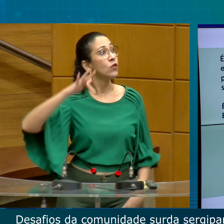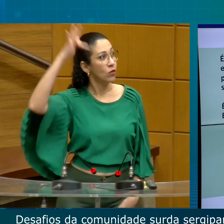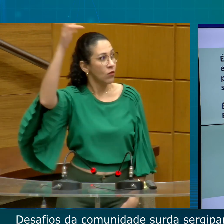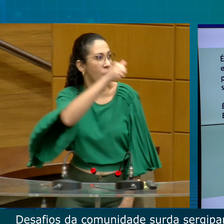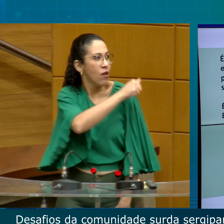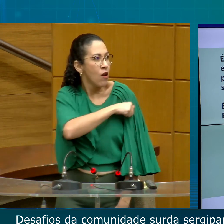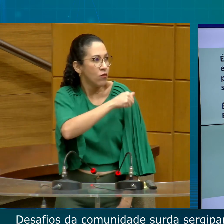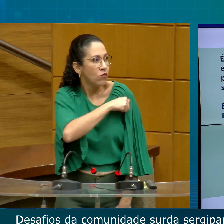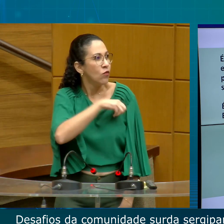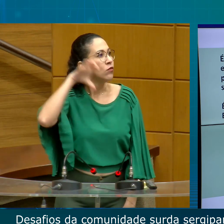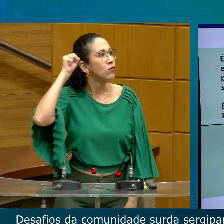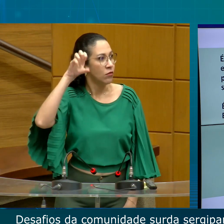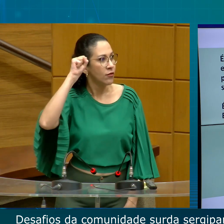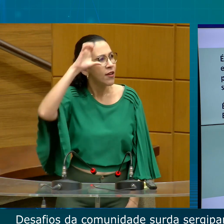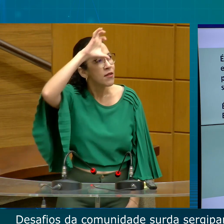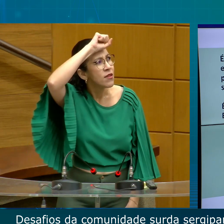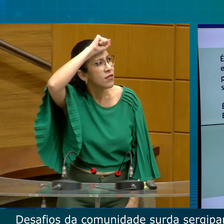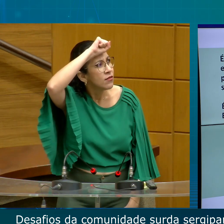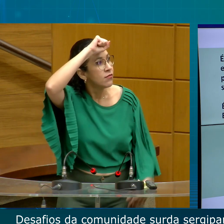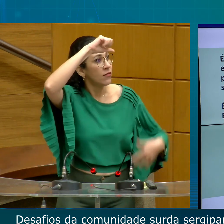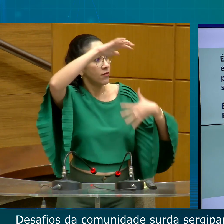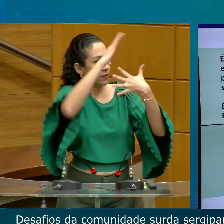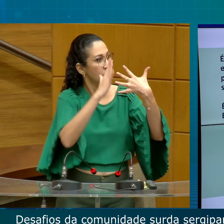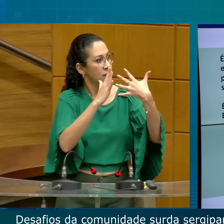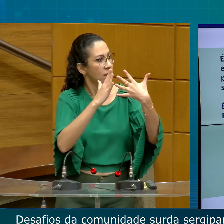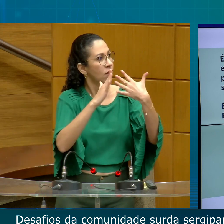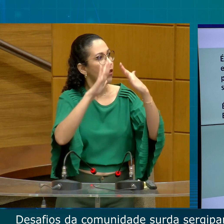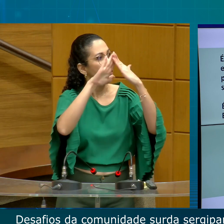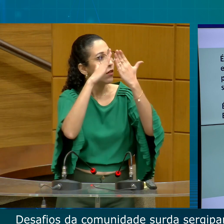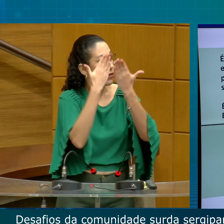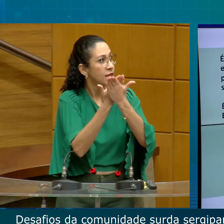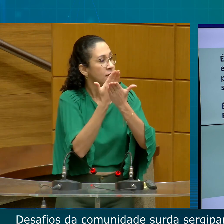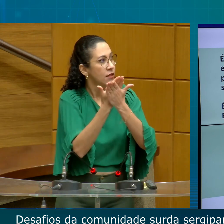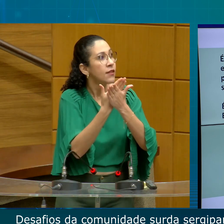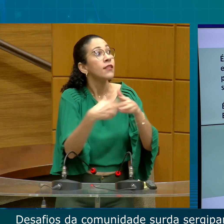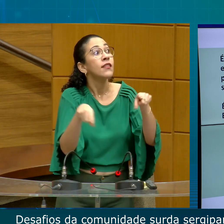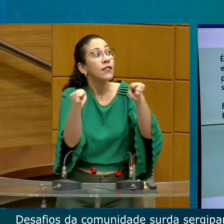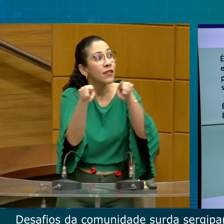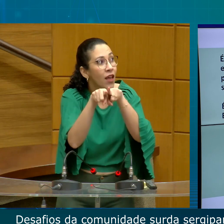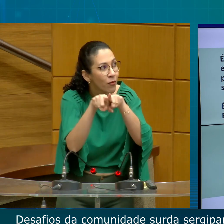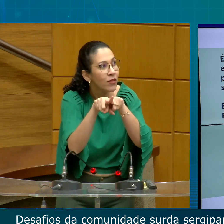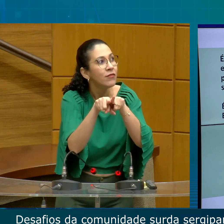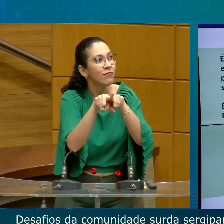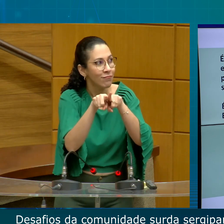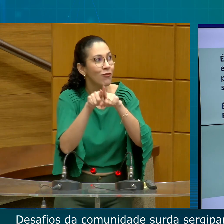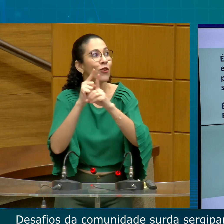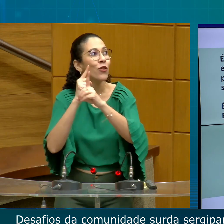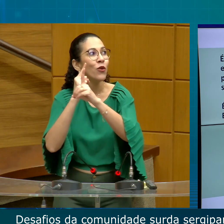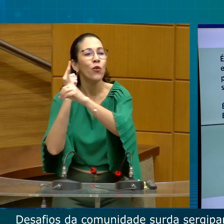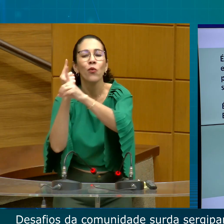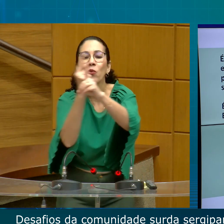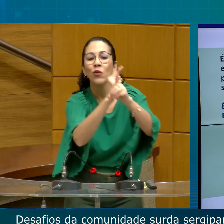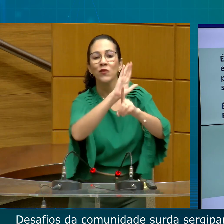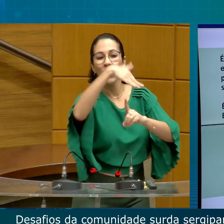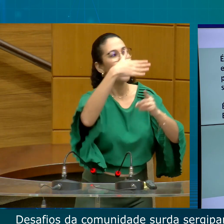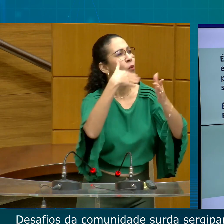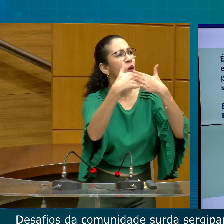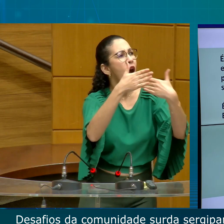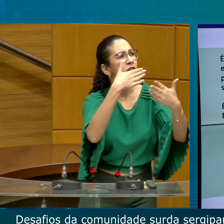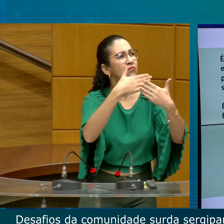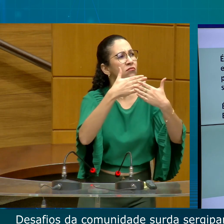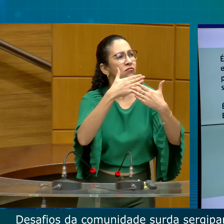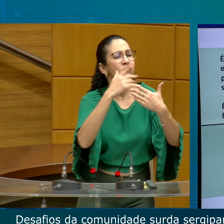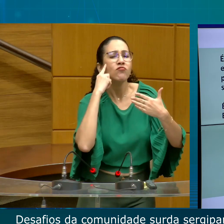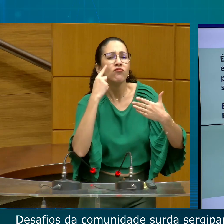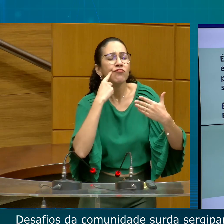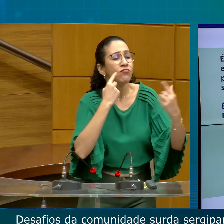Então, eu acredito que é possível um futuro, né, alunos, ouvintes e surdos desenvolverem a Libras nas escolas. E também